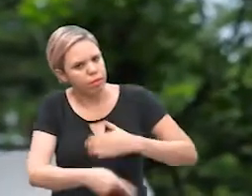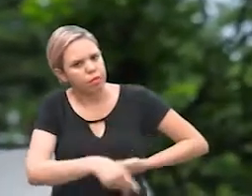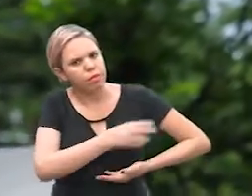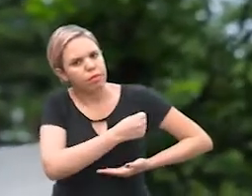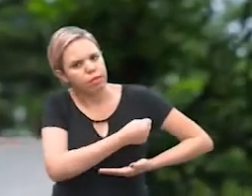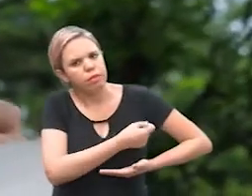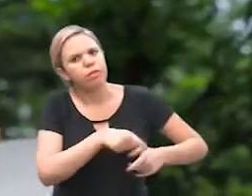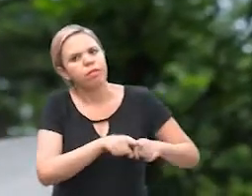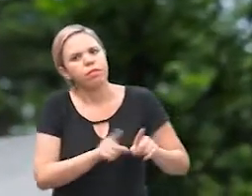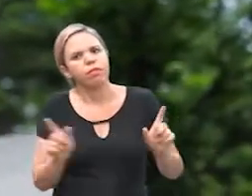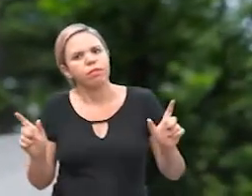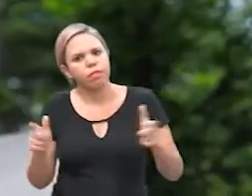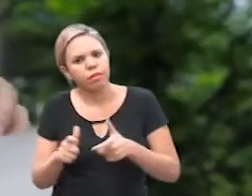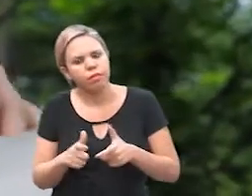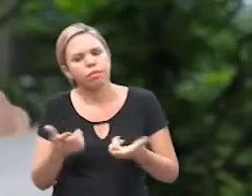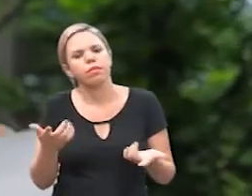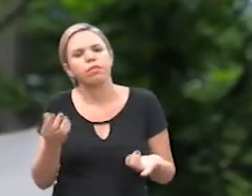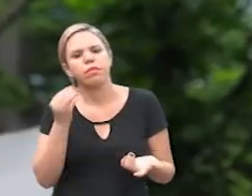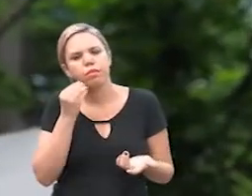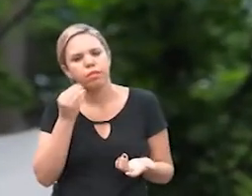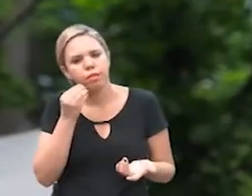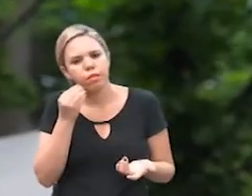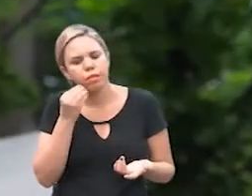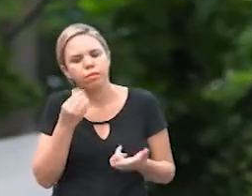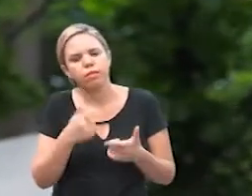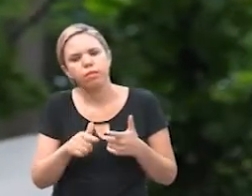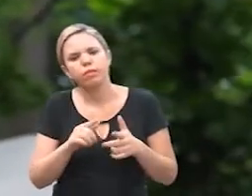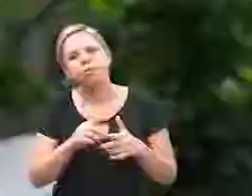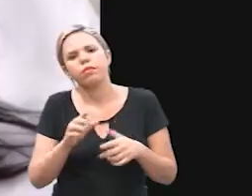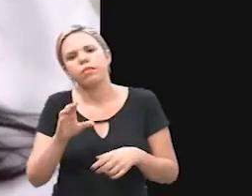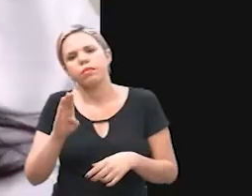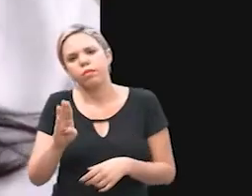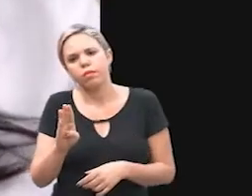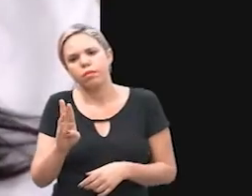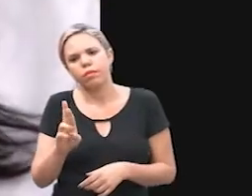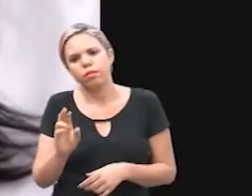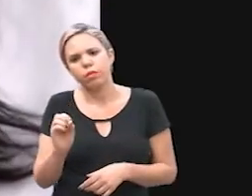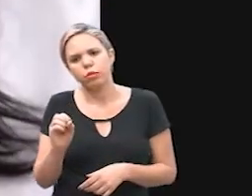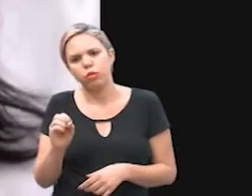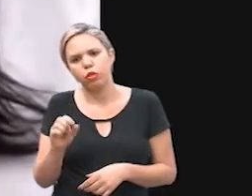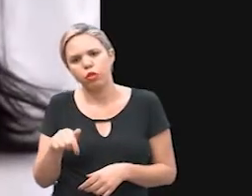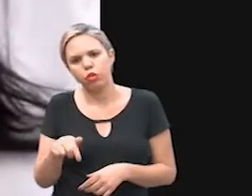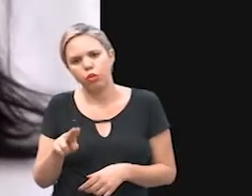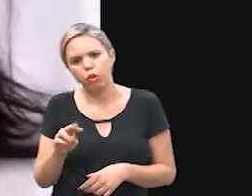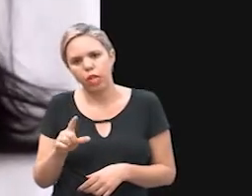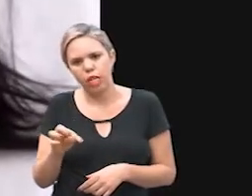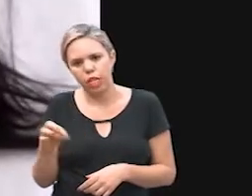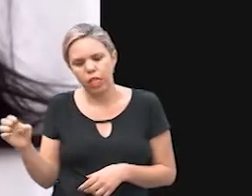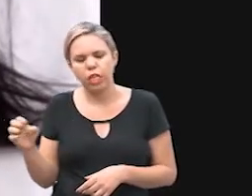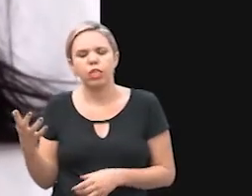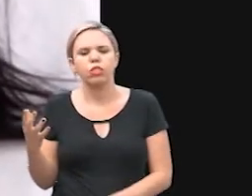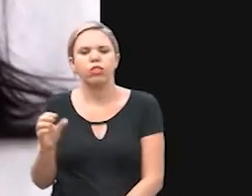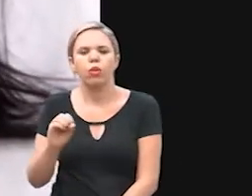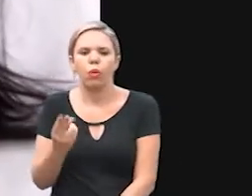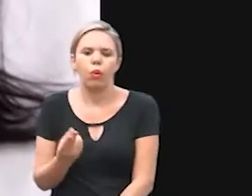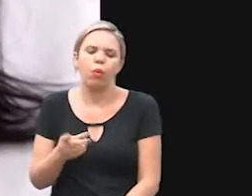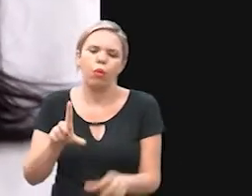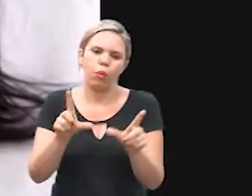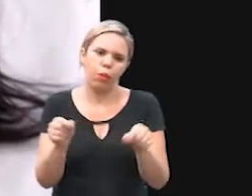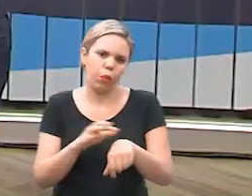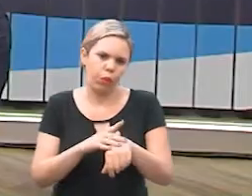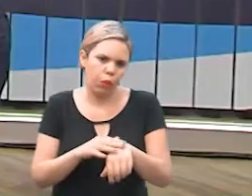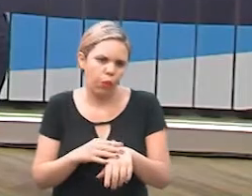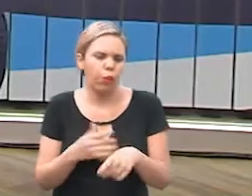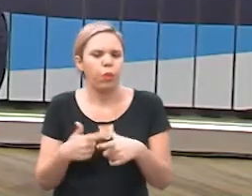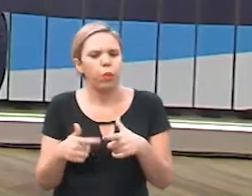exclusivo, ele tem menos chance de ter as bronquiolites da vida, as pneumonias futuras. E o